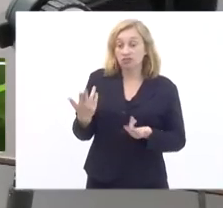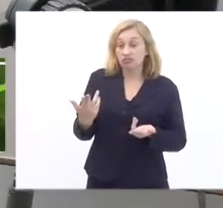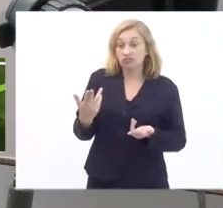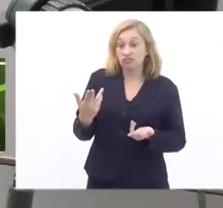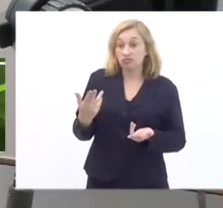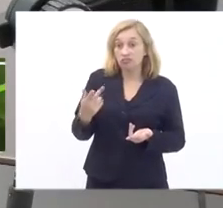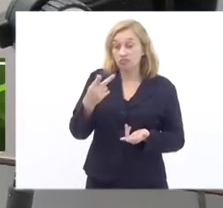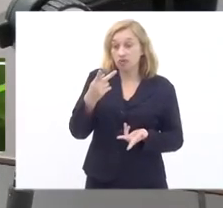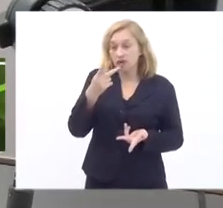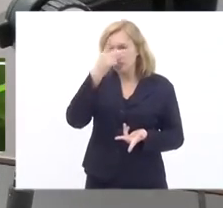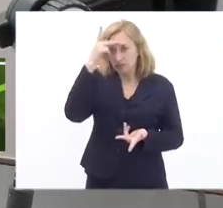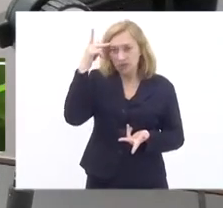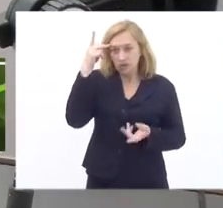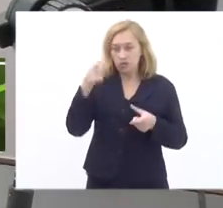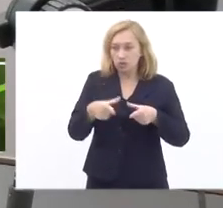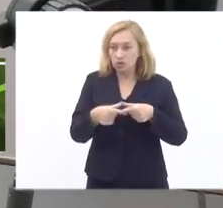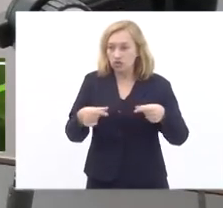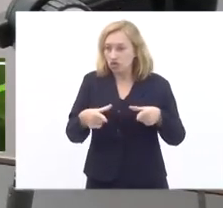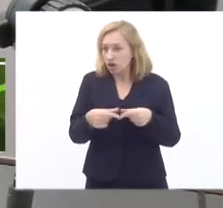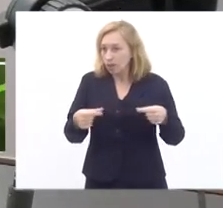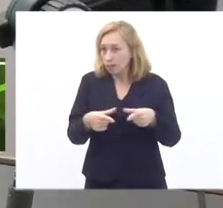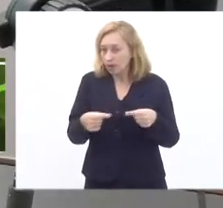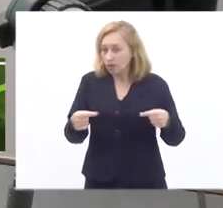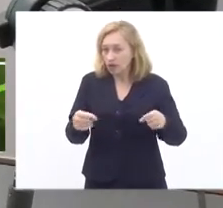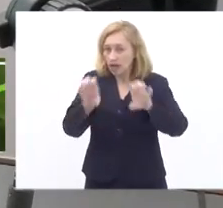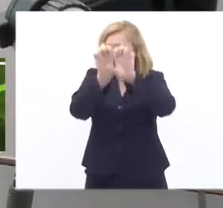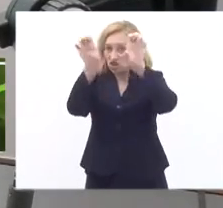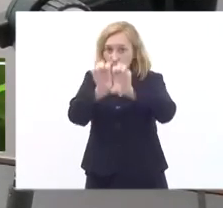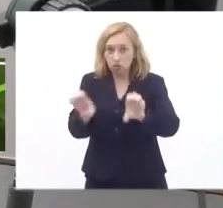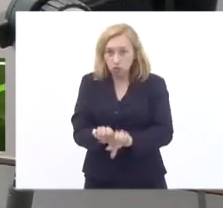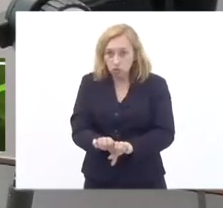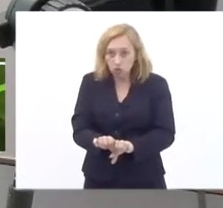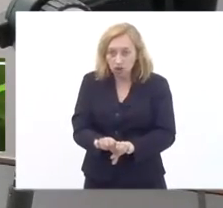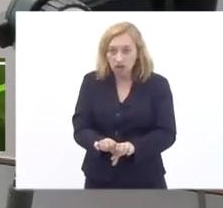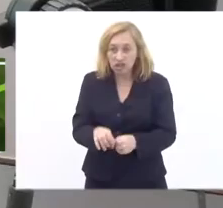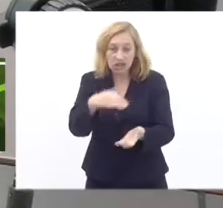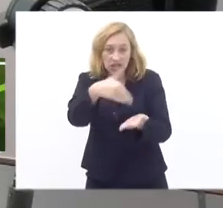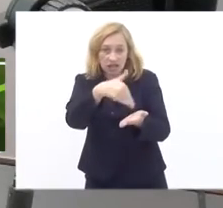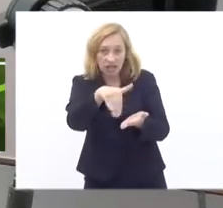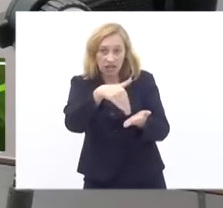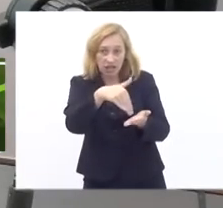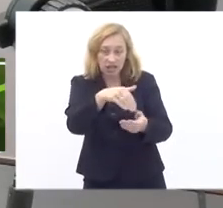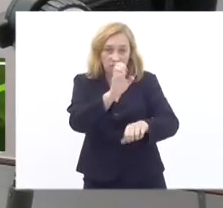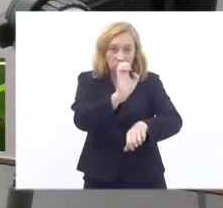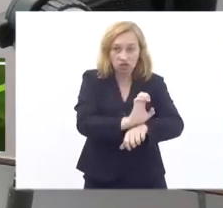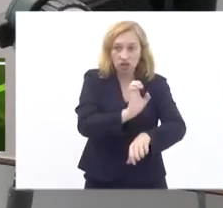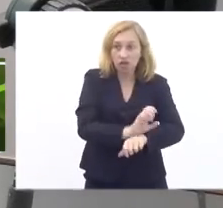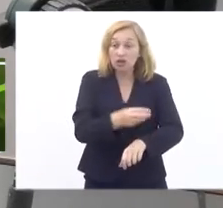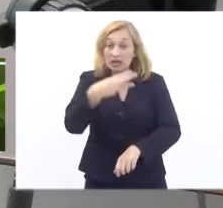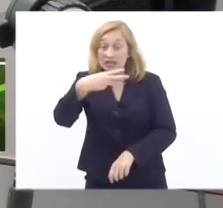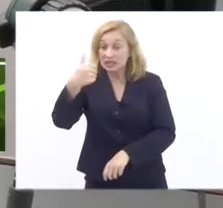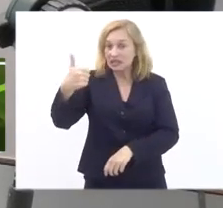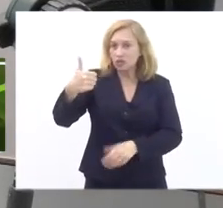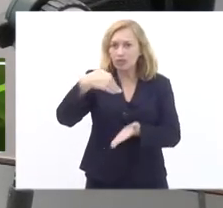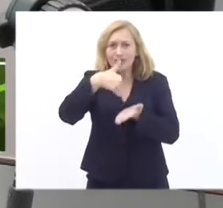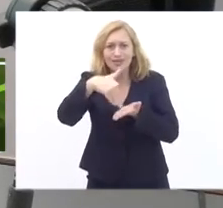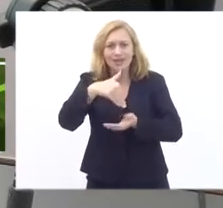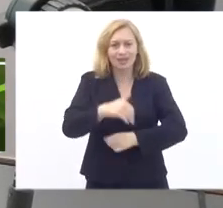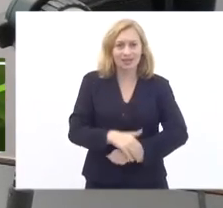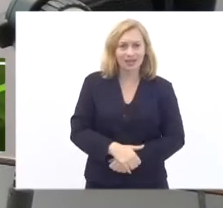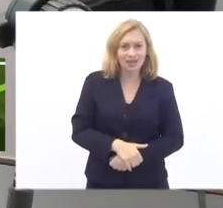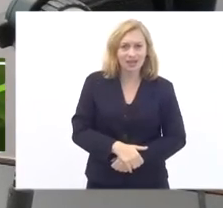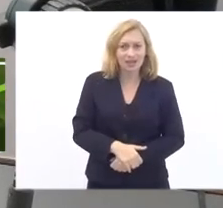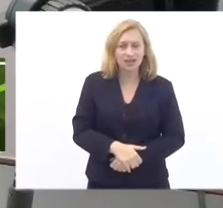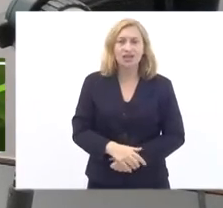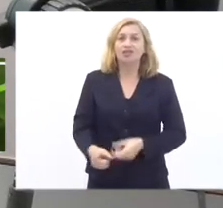a estrutura imensa das secretarias do Estado, 31 secretarias, e a